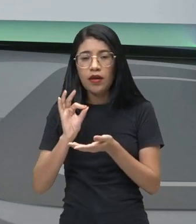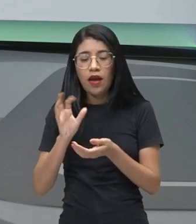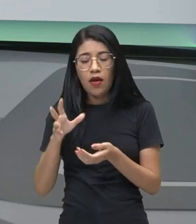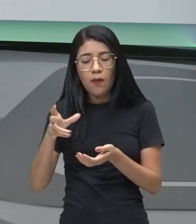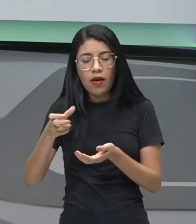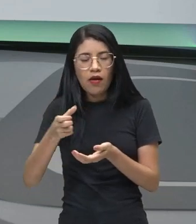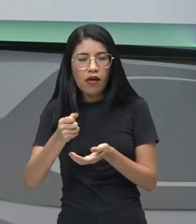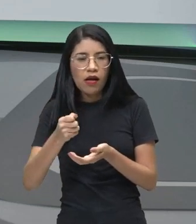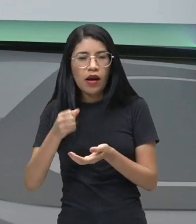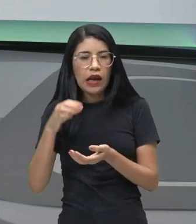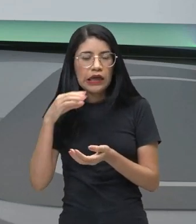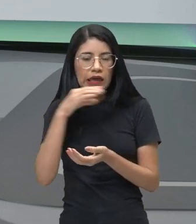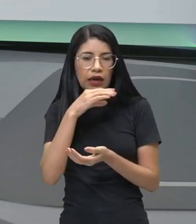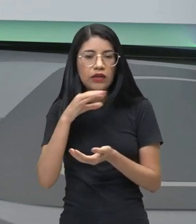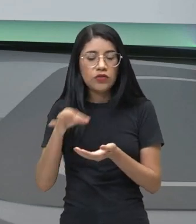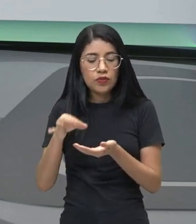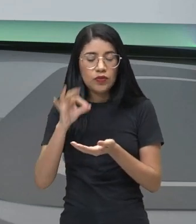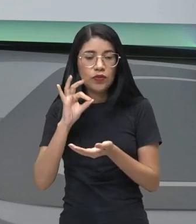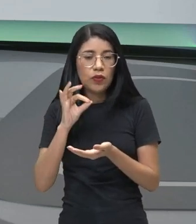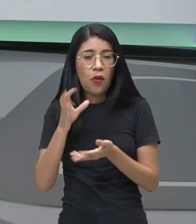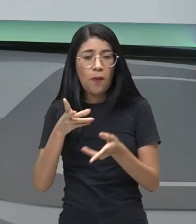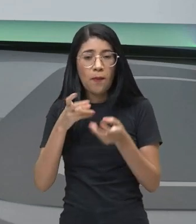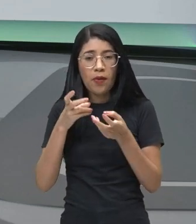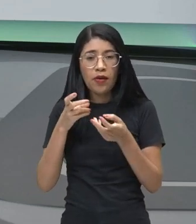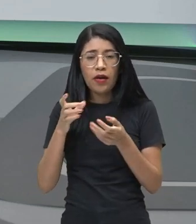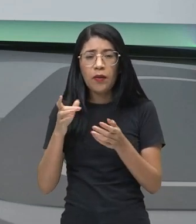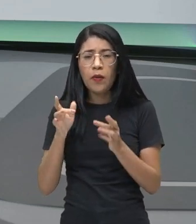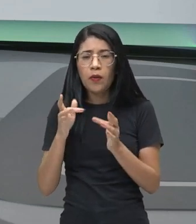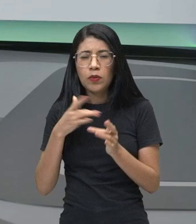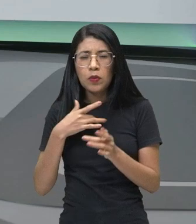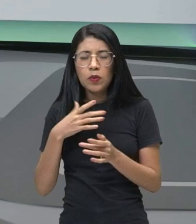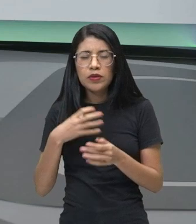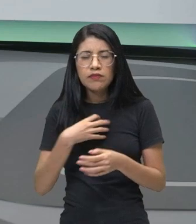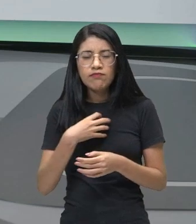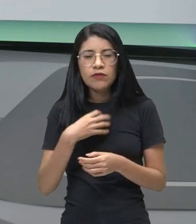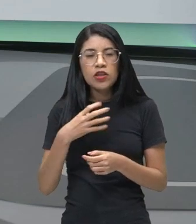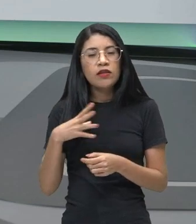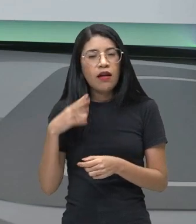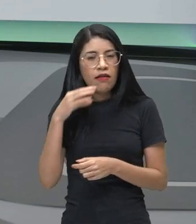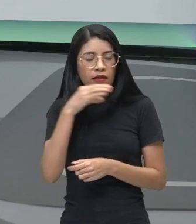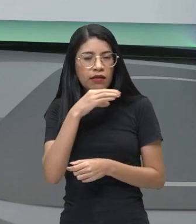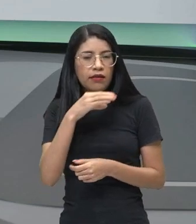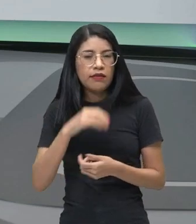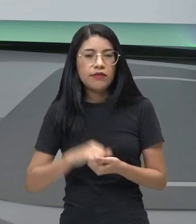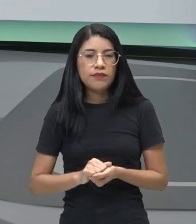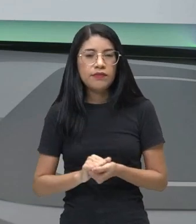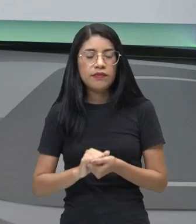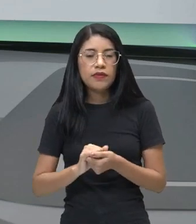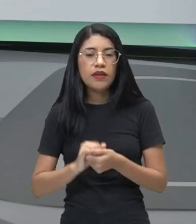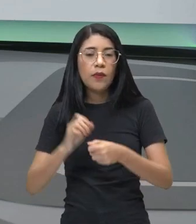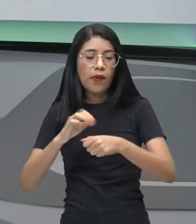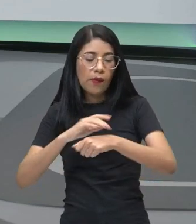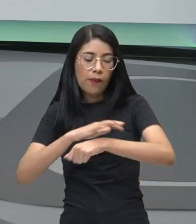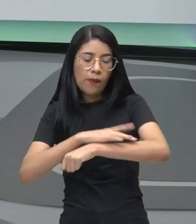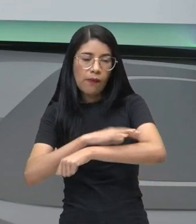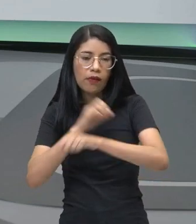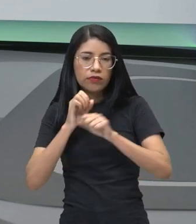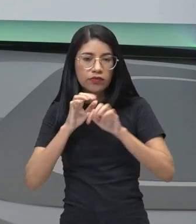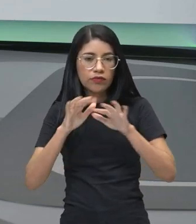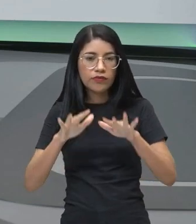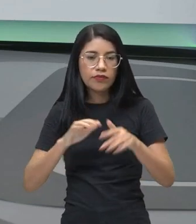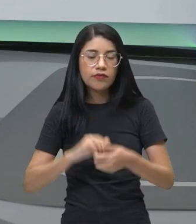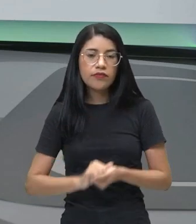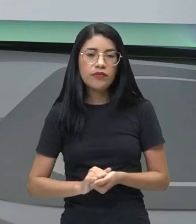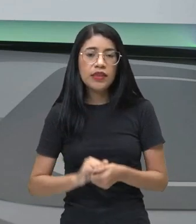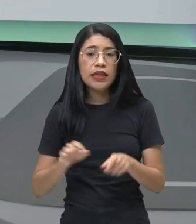na xícara diretamente, você percebe, sem ser no cabinho ali, você percebe que há uma propagação de calor. E também, se